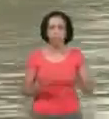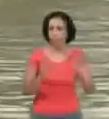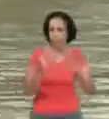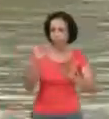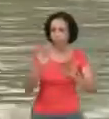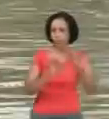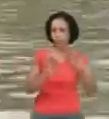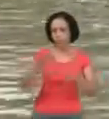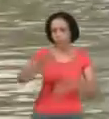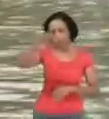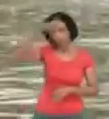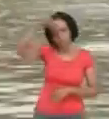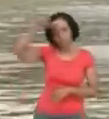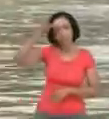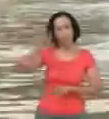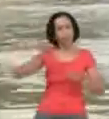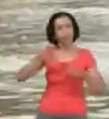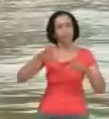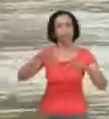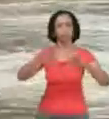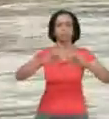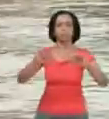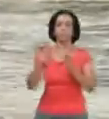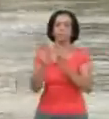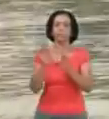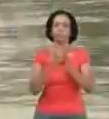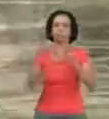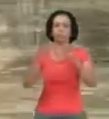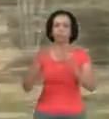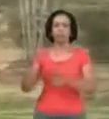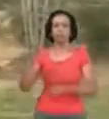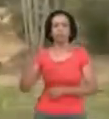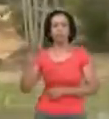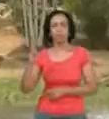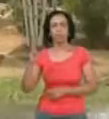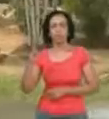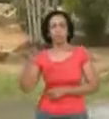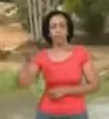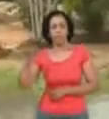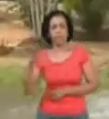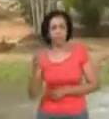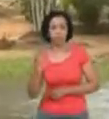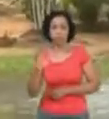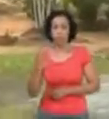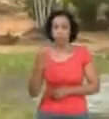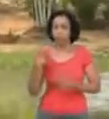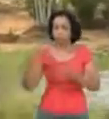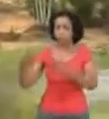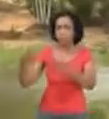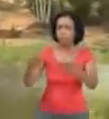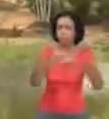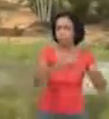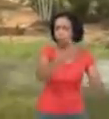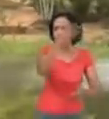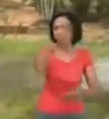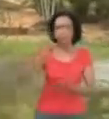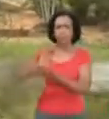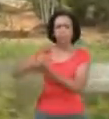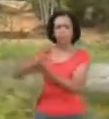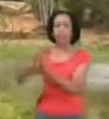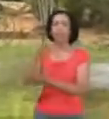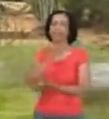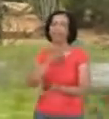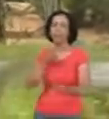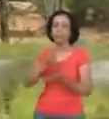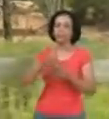projeto Amazônia é um avanço na evangelização dos ribeirinhos. Estamos chegando em lugares quase esquecidos, mas